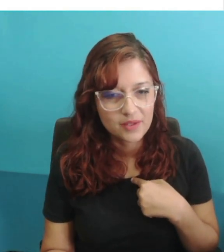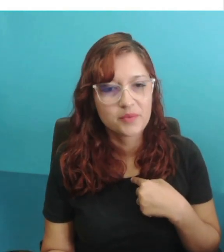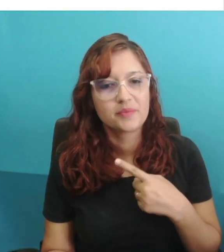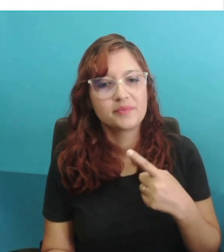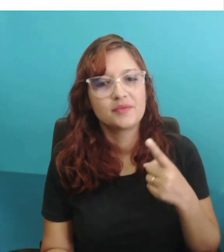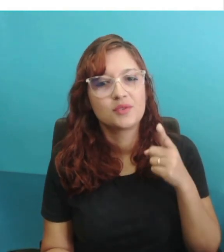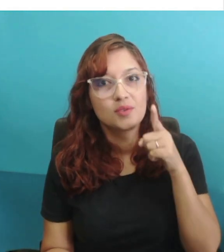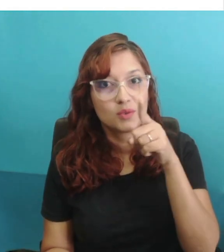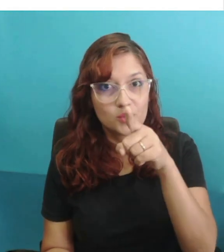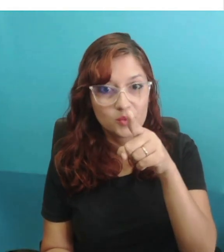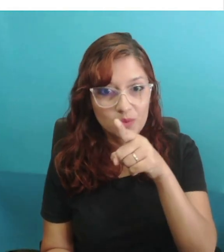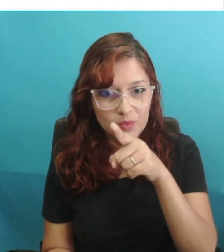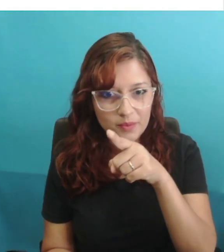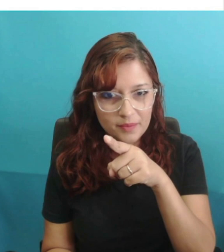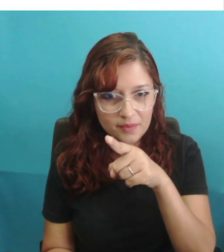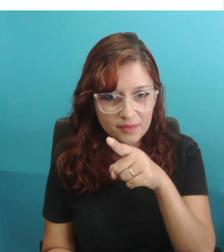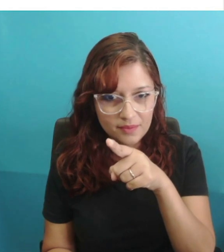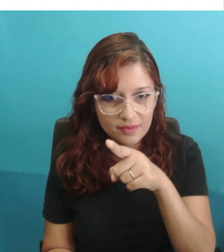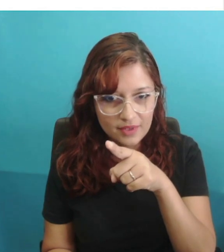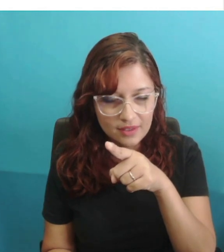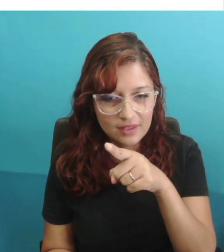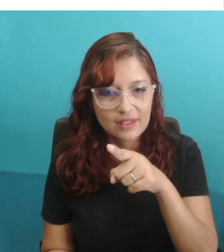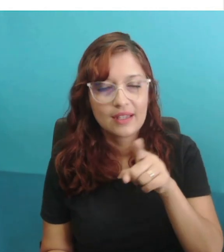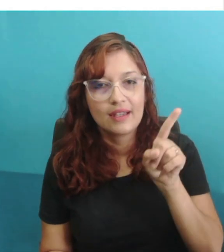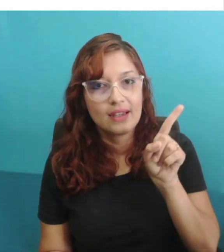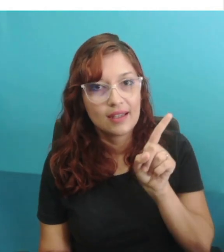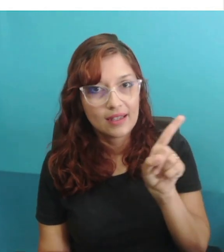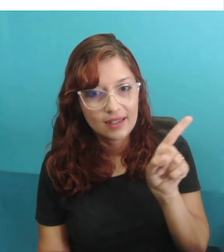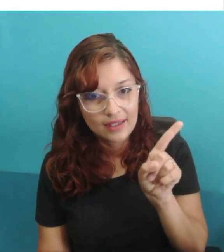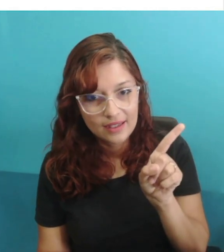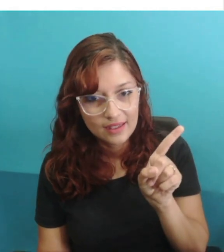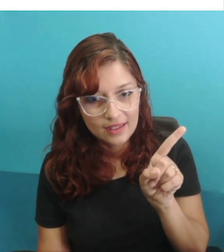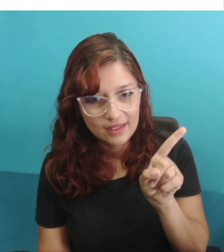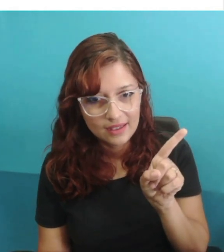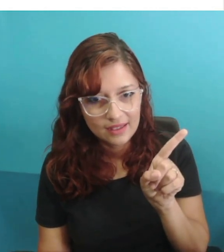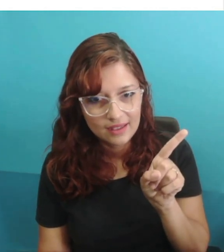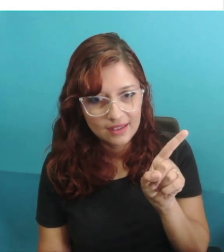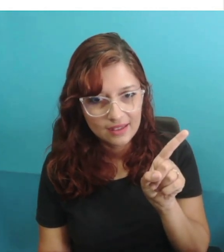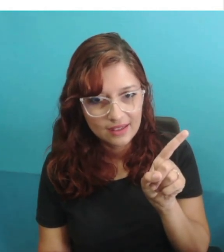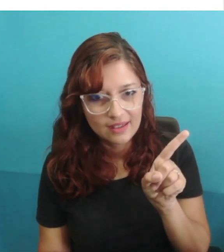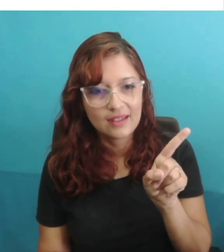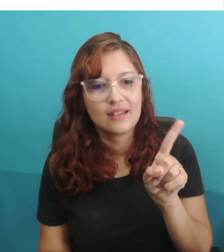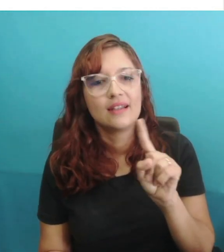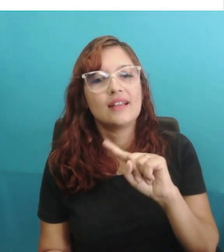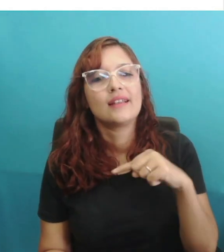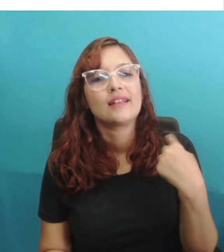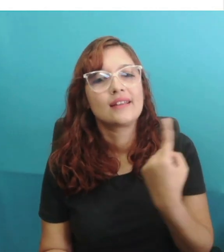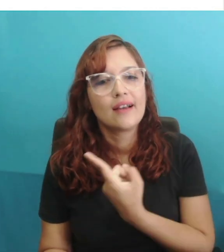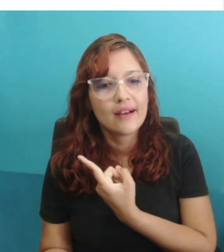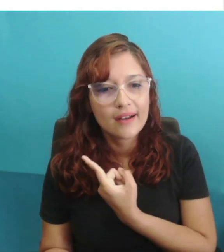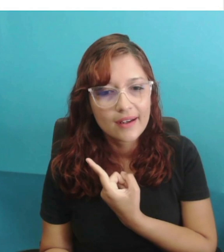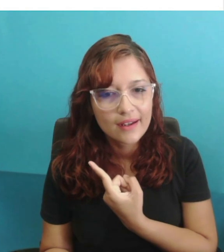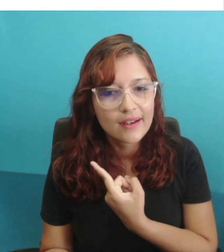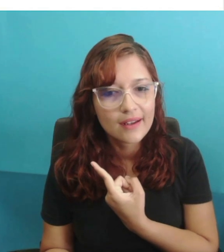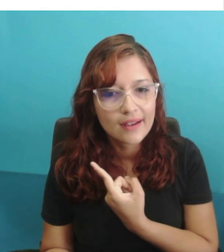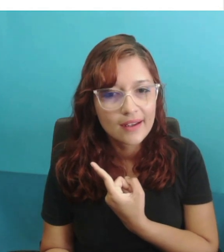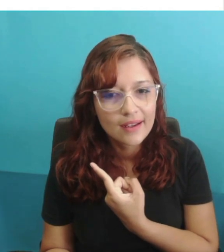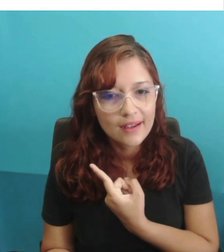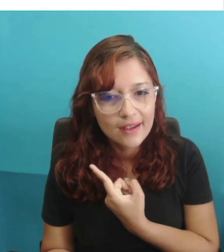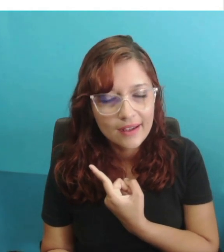Eu brinco, tu brincas, ele brinca,